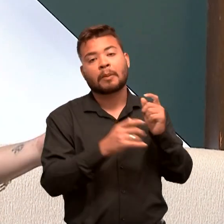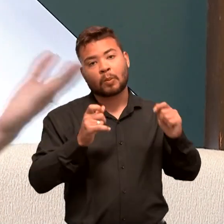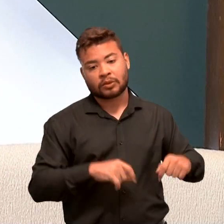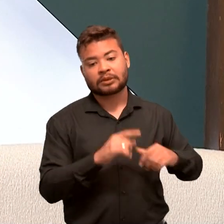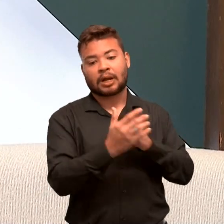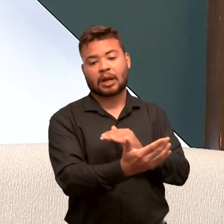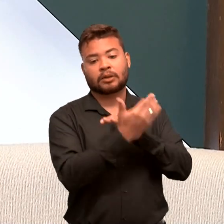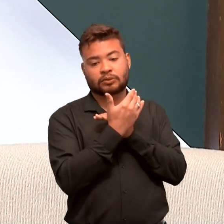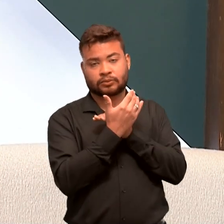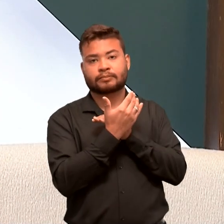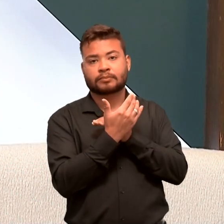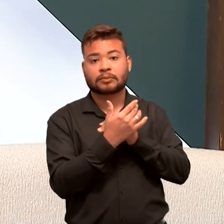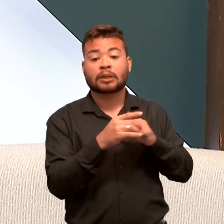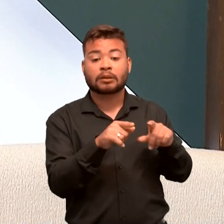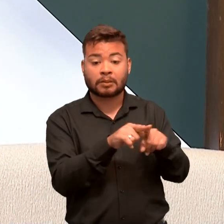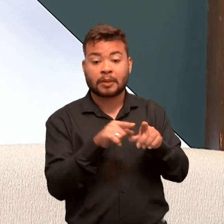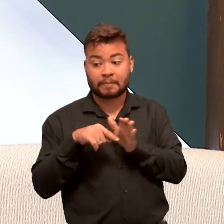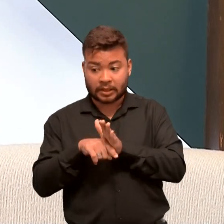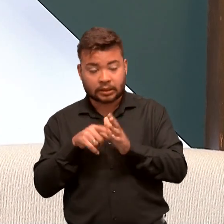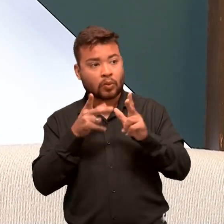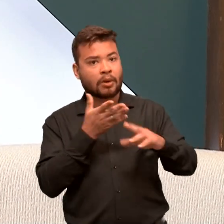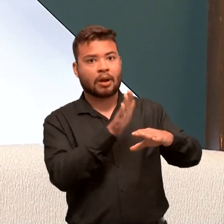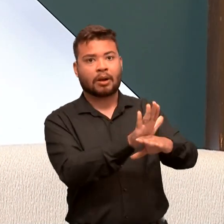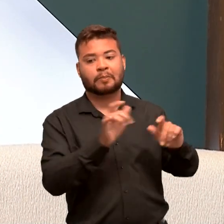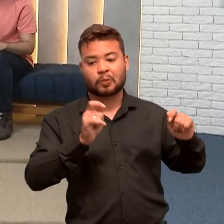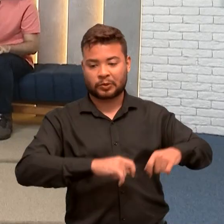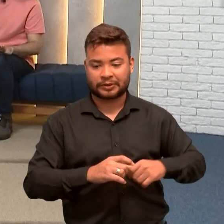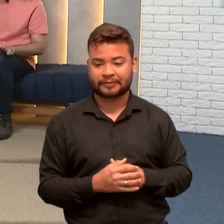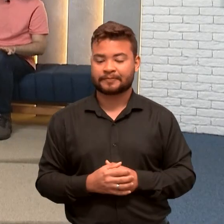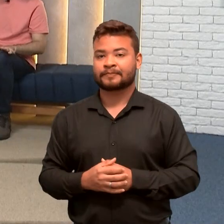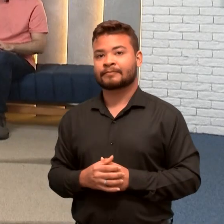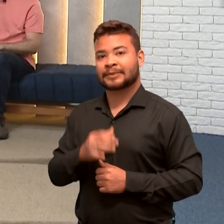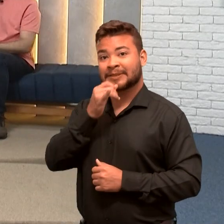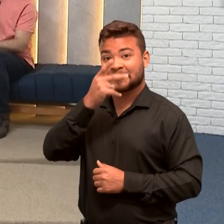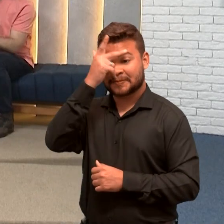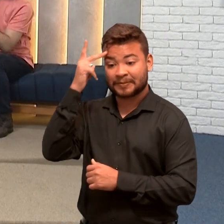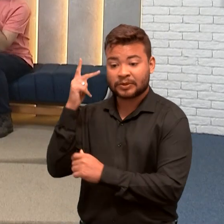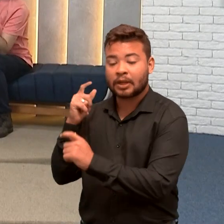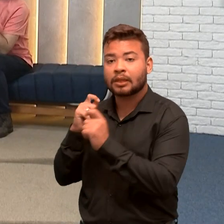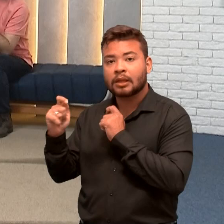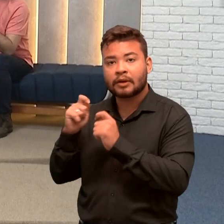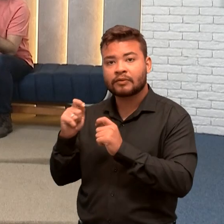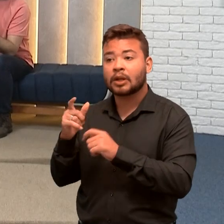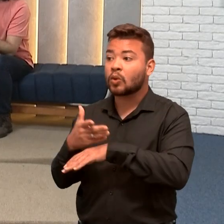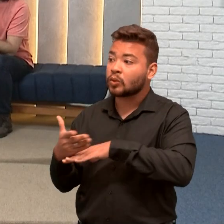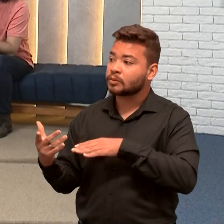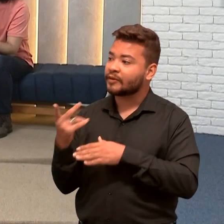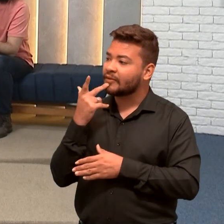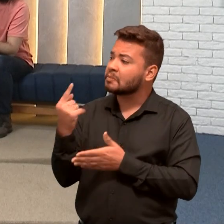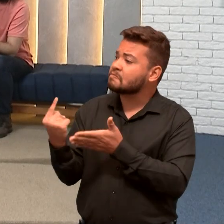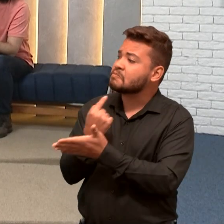ele também possa receber os benefícios da pesquisa. Entrevistado sempre pergunta para a gente, qual é a pergunta que você